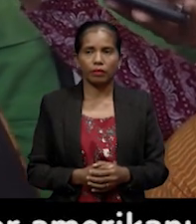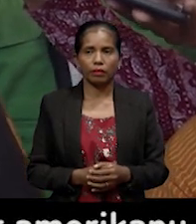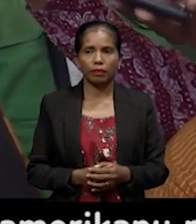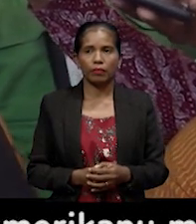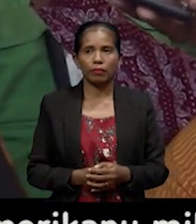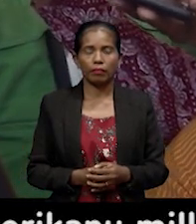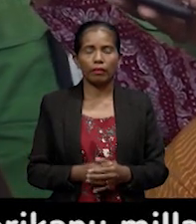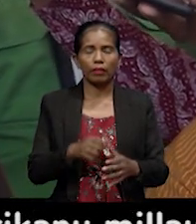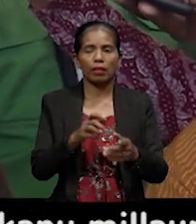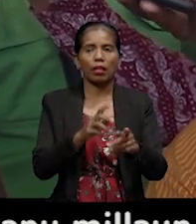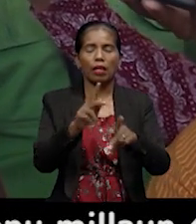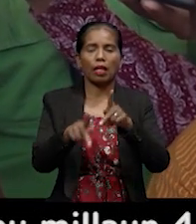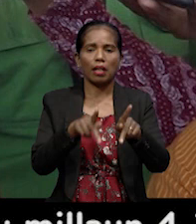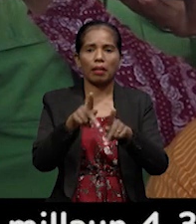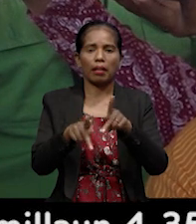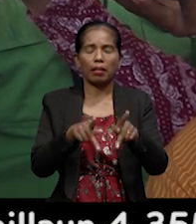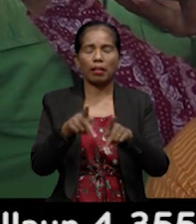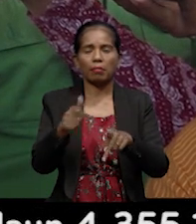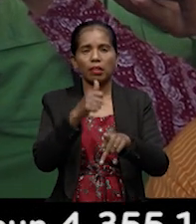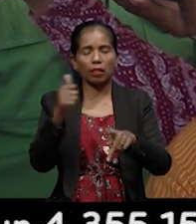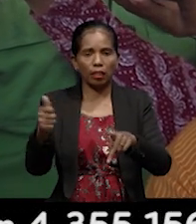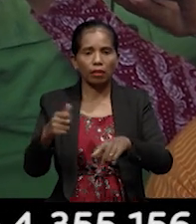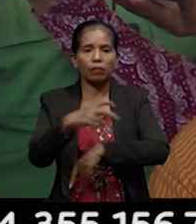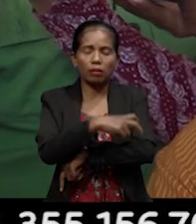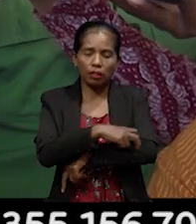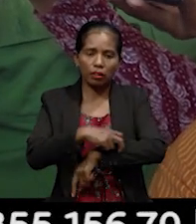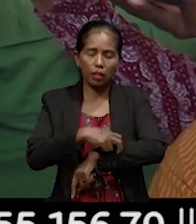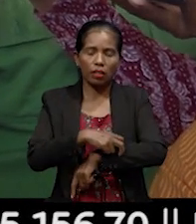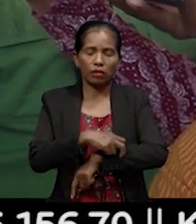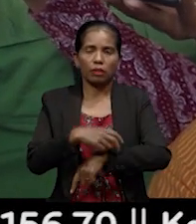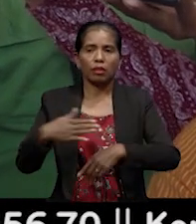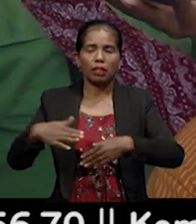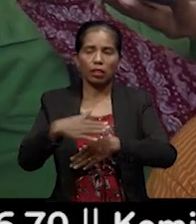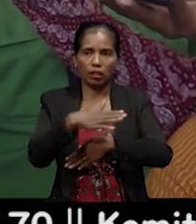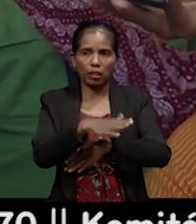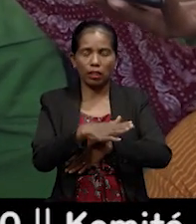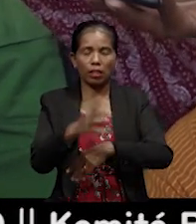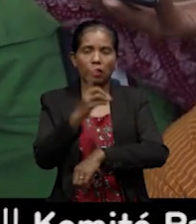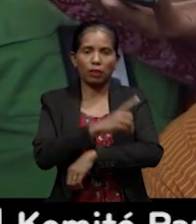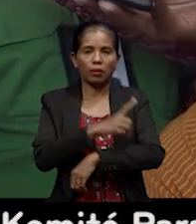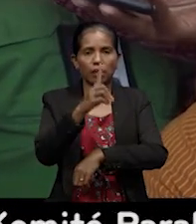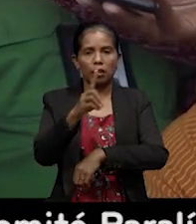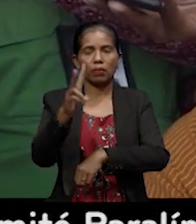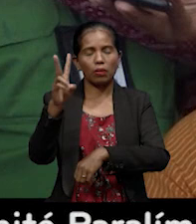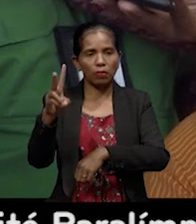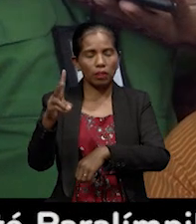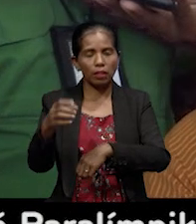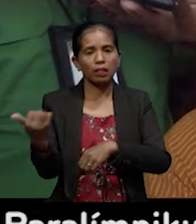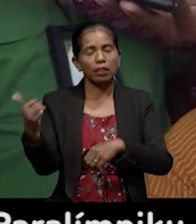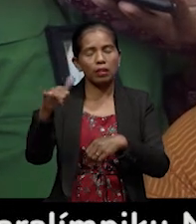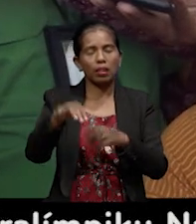halo pesca ne ba dala ruma provisor de dia loron de loron dua sira sayu sin ne ba ne be